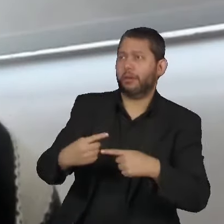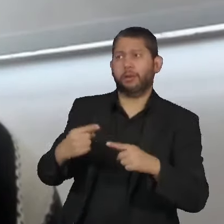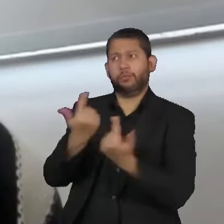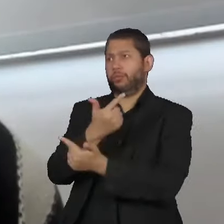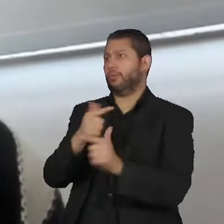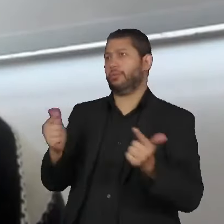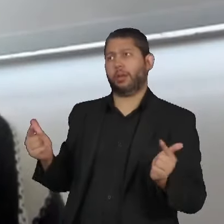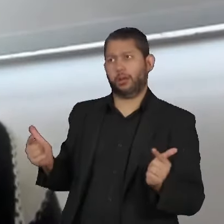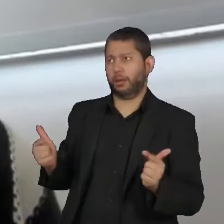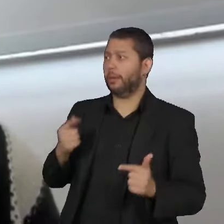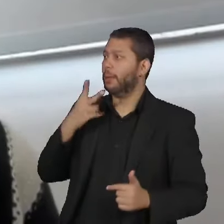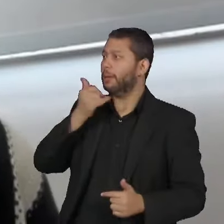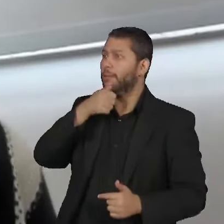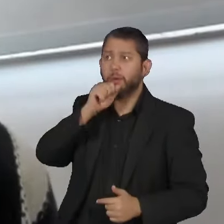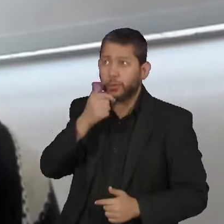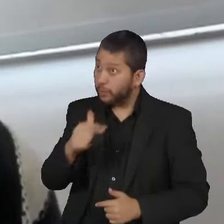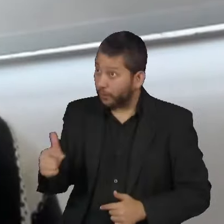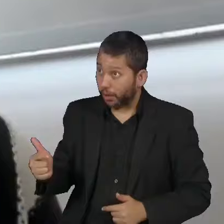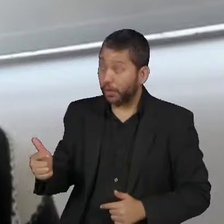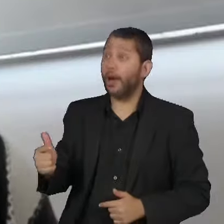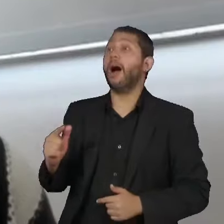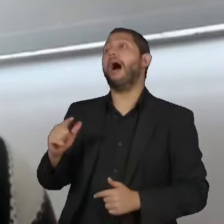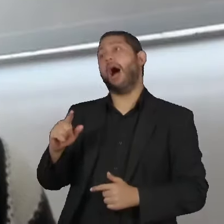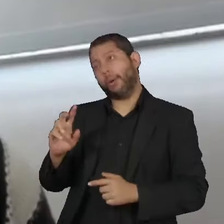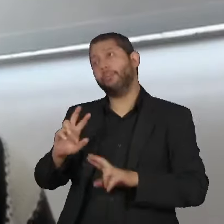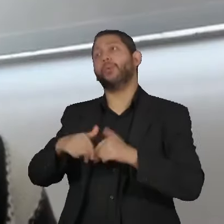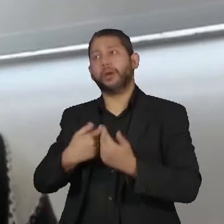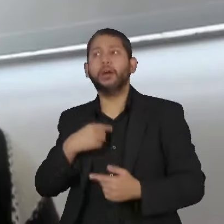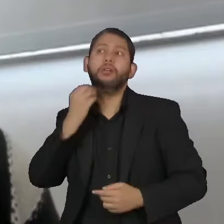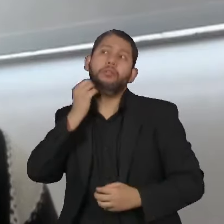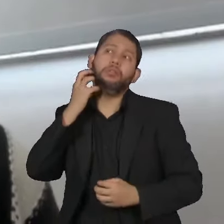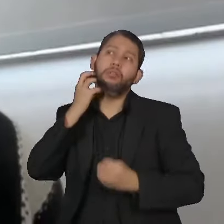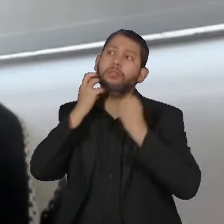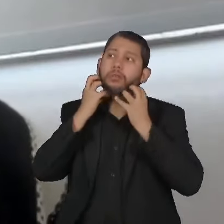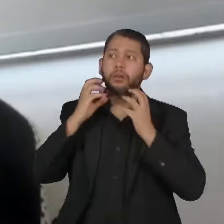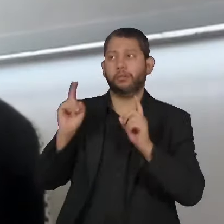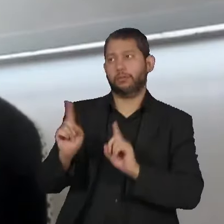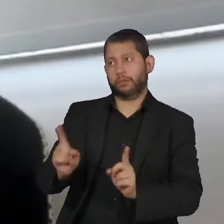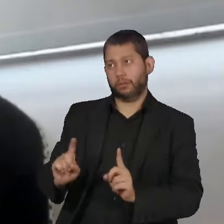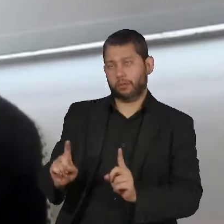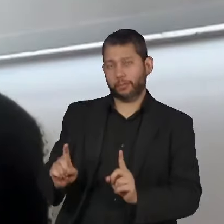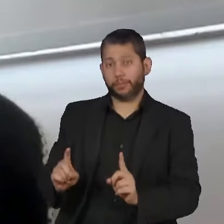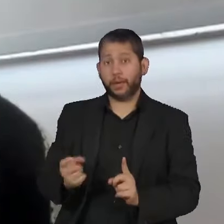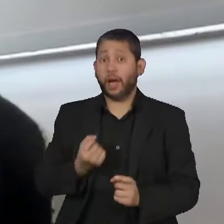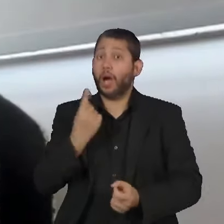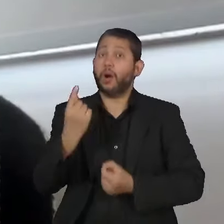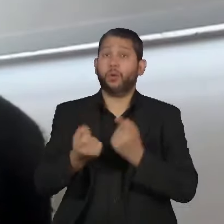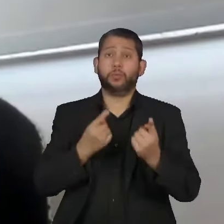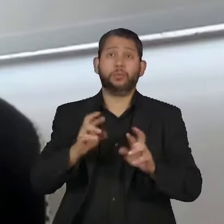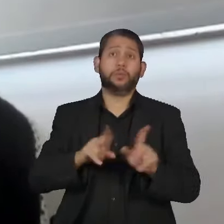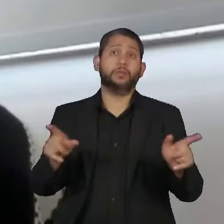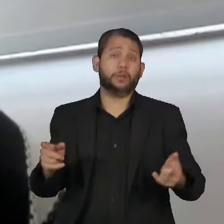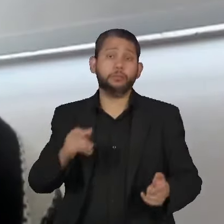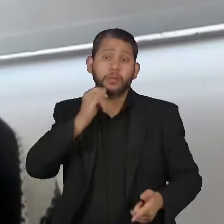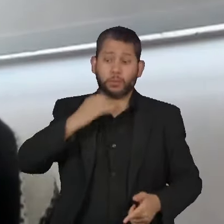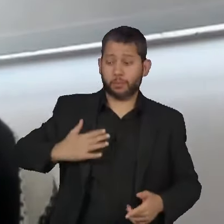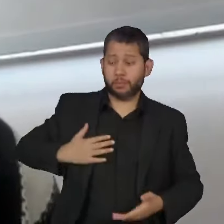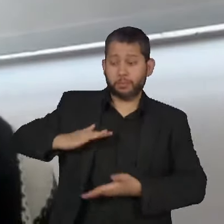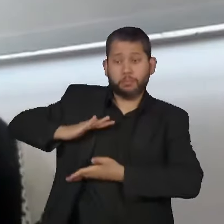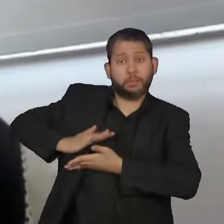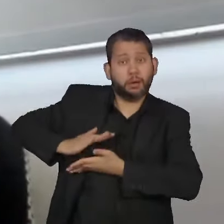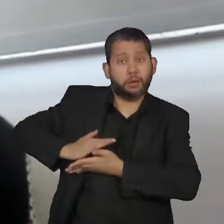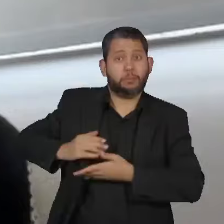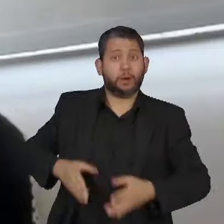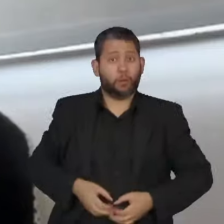meus pais. Isso vai determinar o surgimento de uma neoplasia. A gente tem isso em alguns tumores sólidos, por exemplo, o câncer de mama, o câncer de